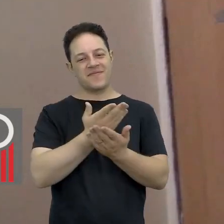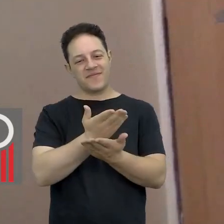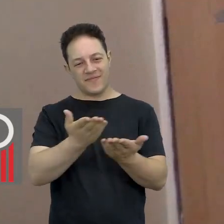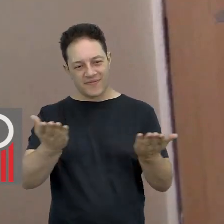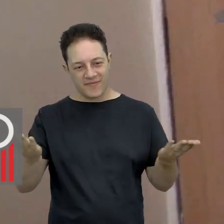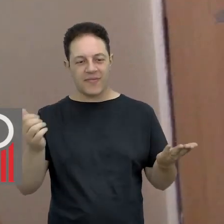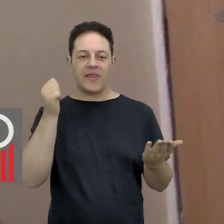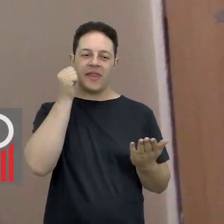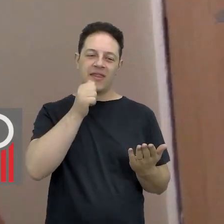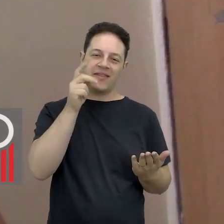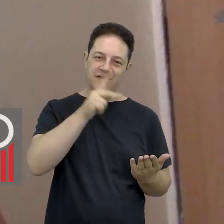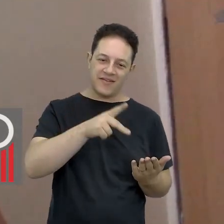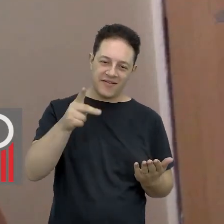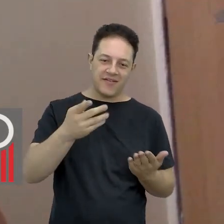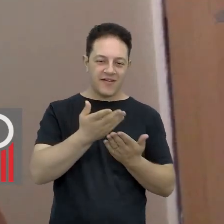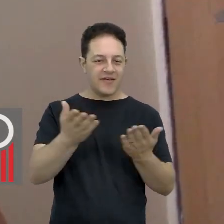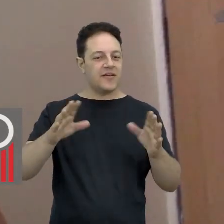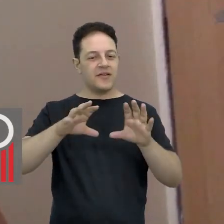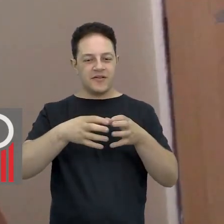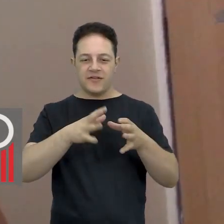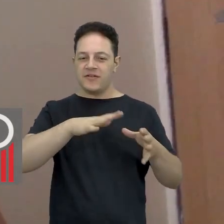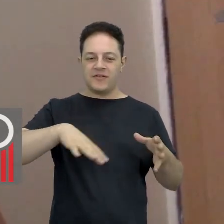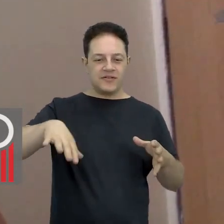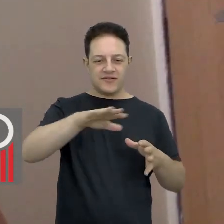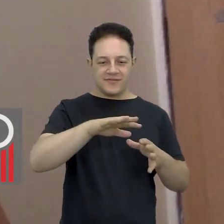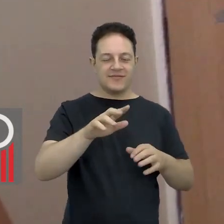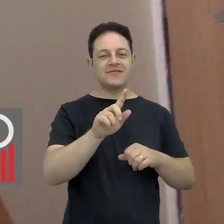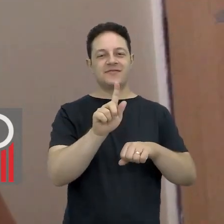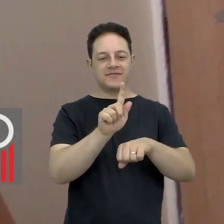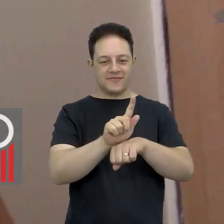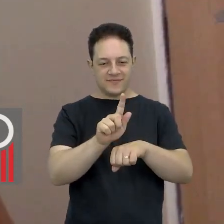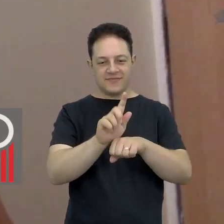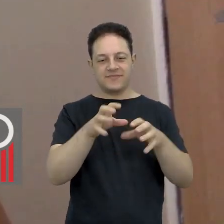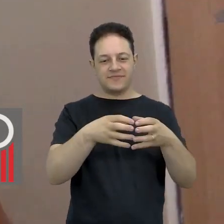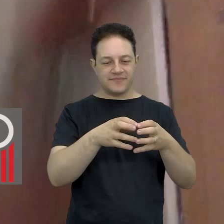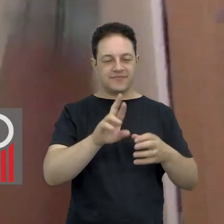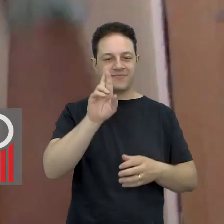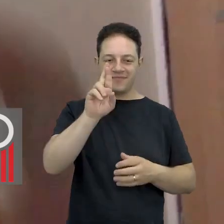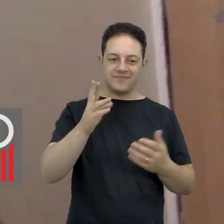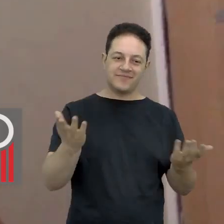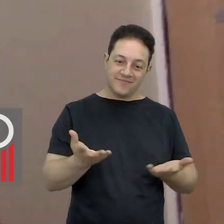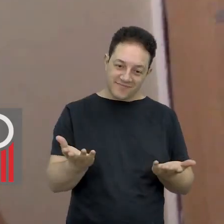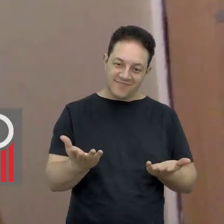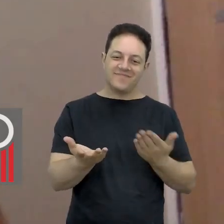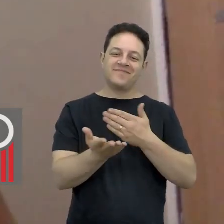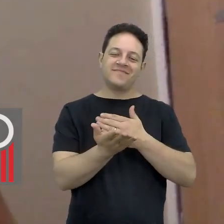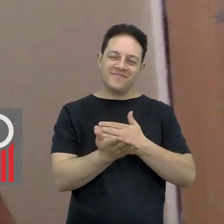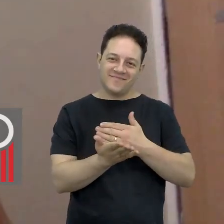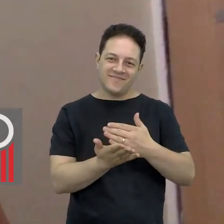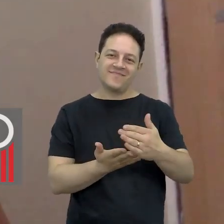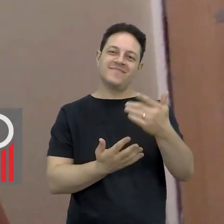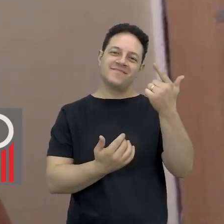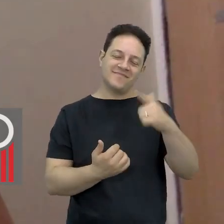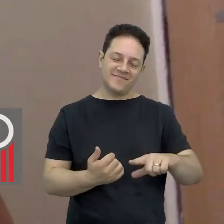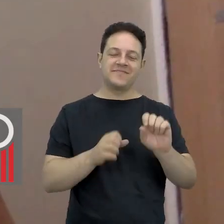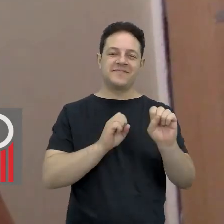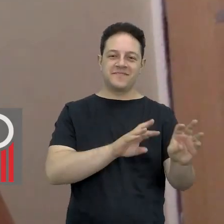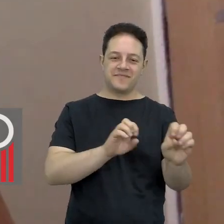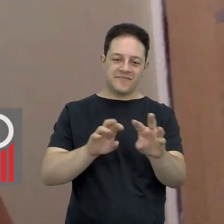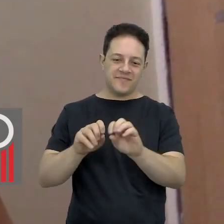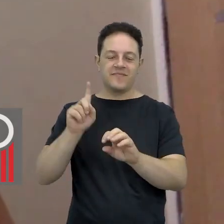professores, professoras e equipe gestora. Está começando mais uma formação